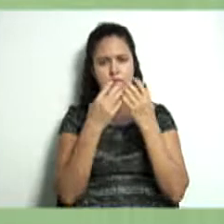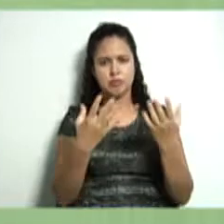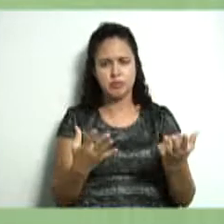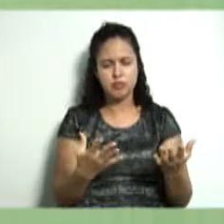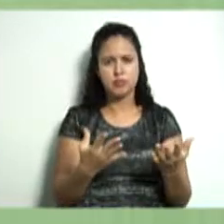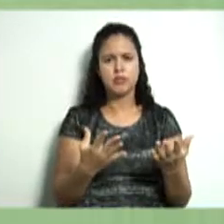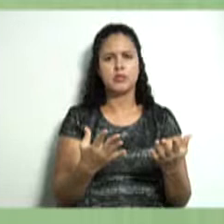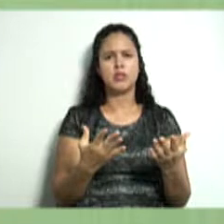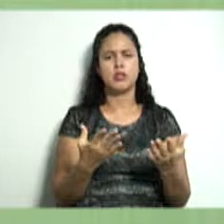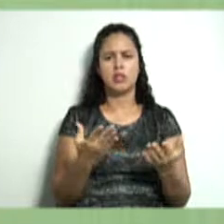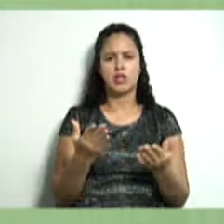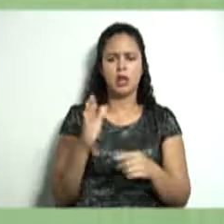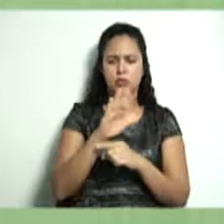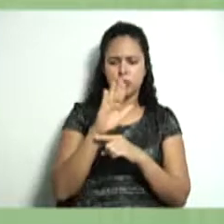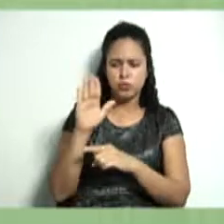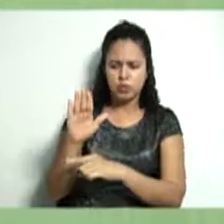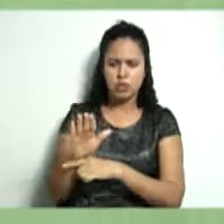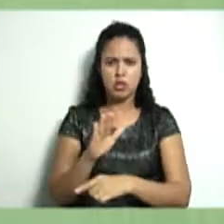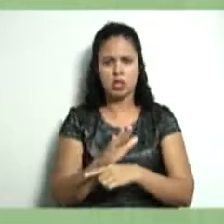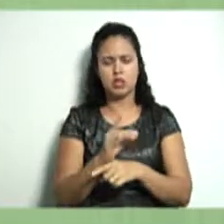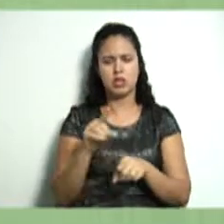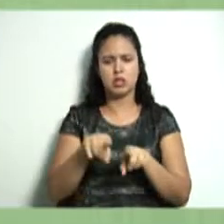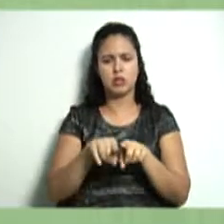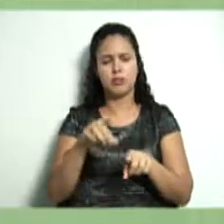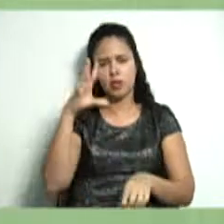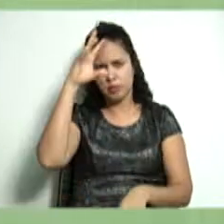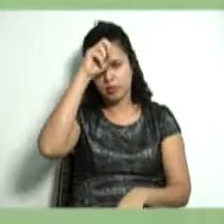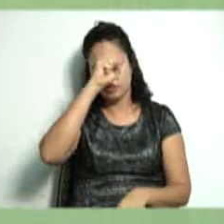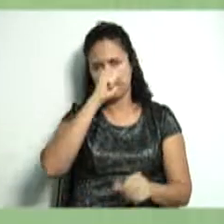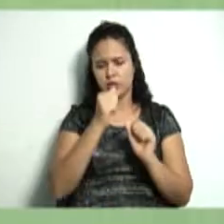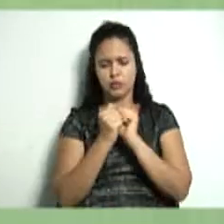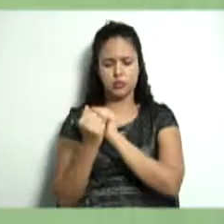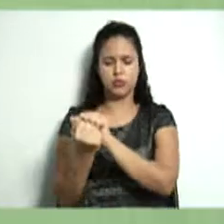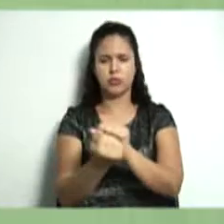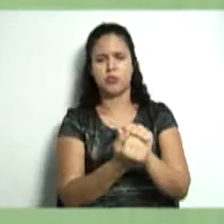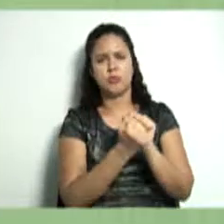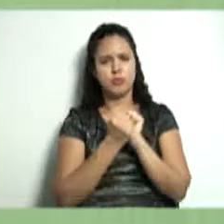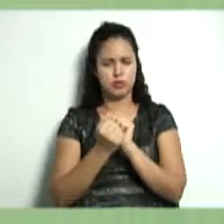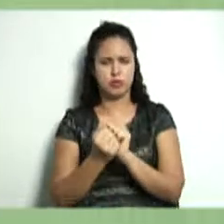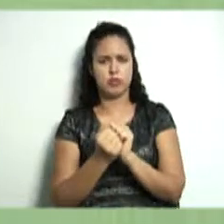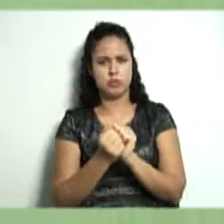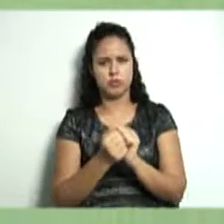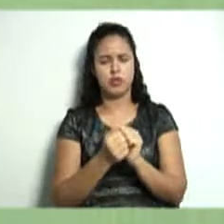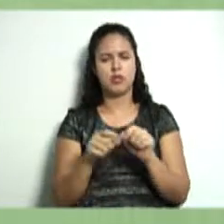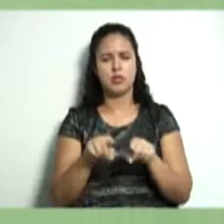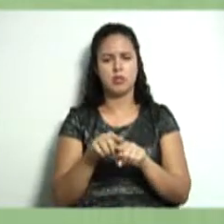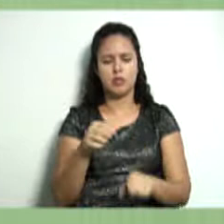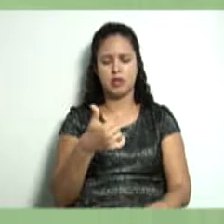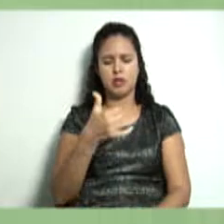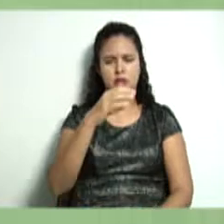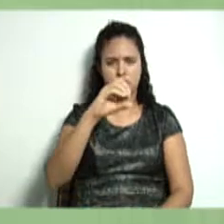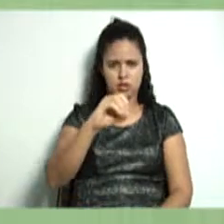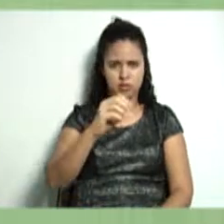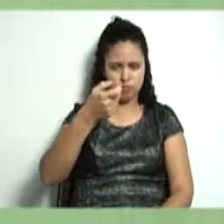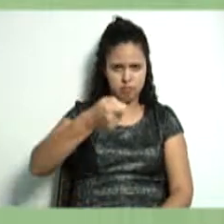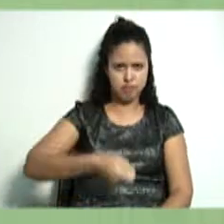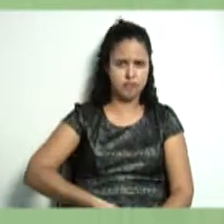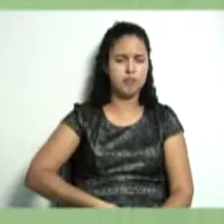ser colaborativas e vão aprender juntas. E aí eu já trago a 10ª obrigação, que é